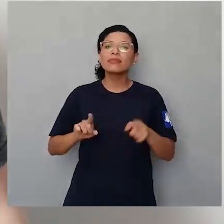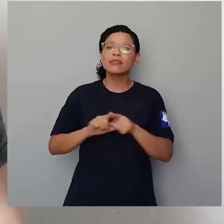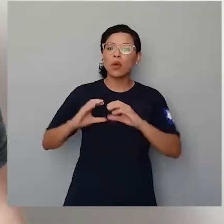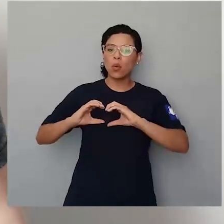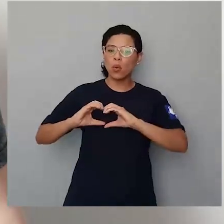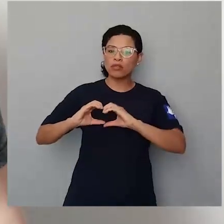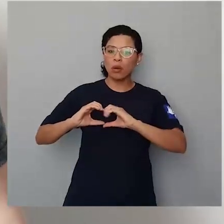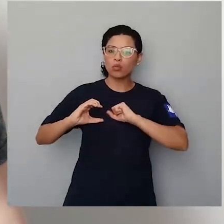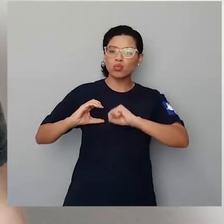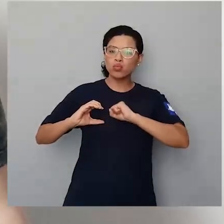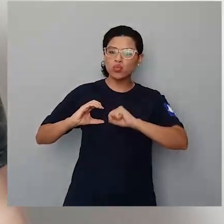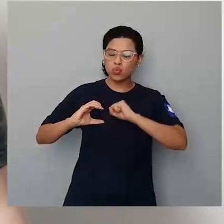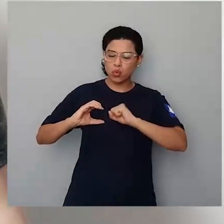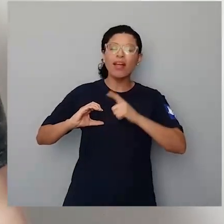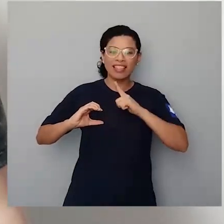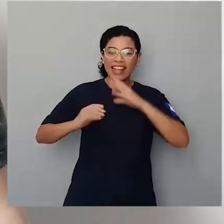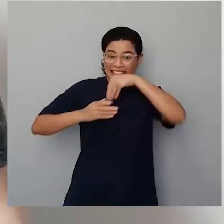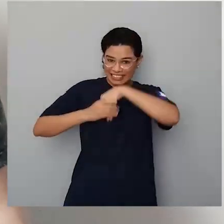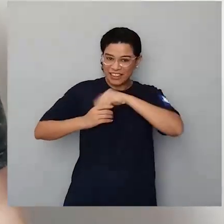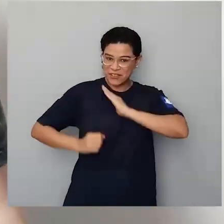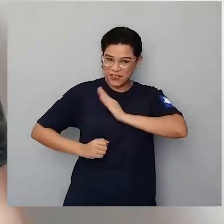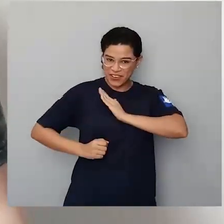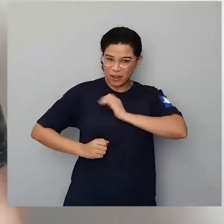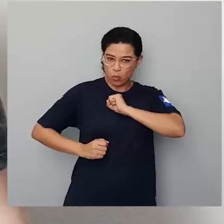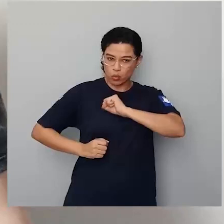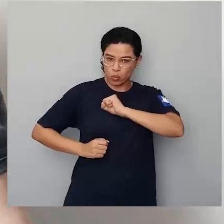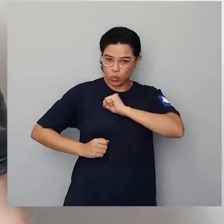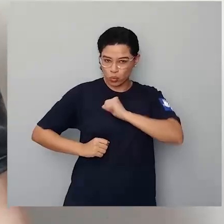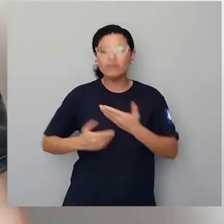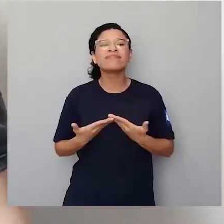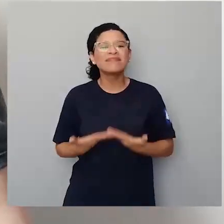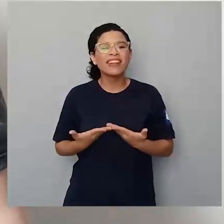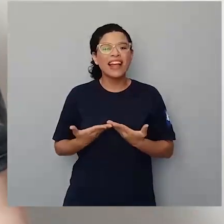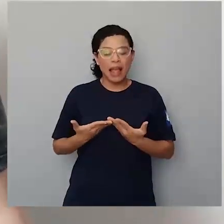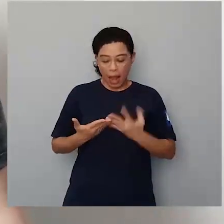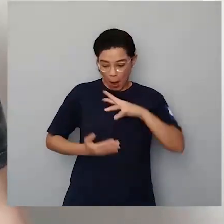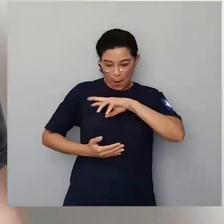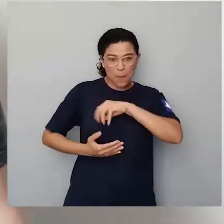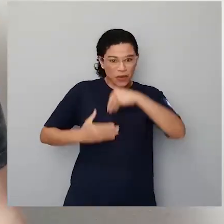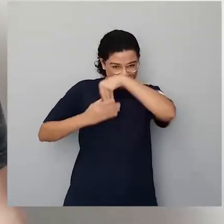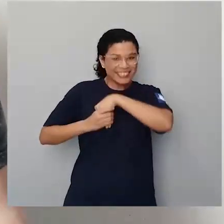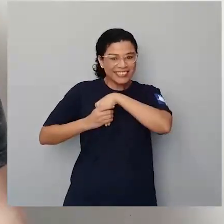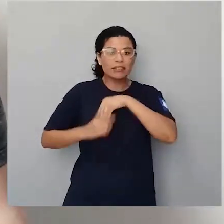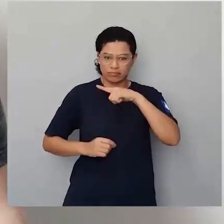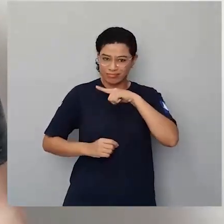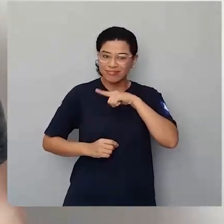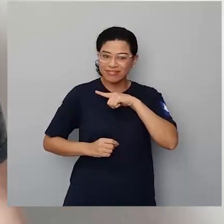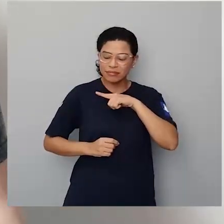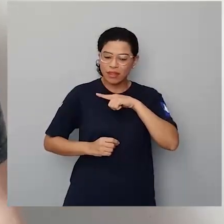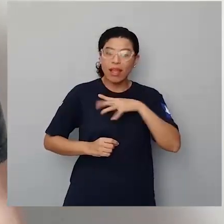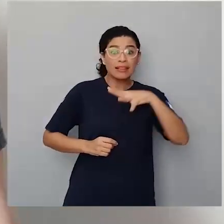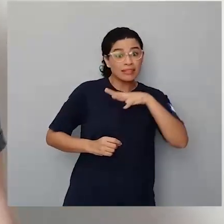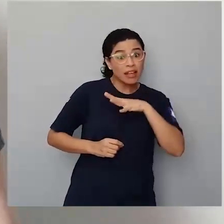bate um coração. Existe um coração aí? Aí também bate um coração? Existe amor aí?